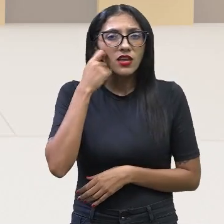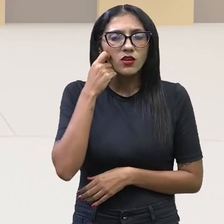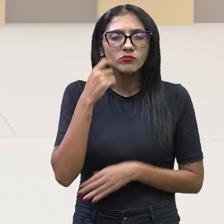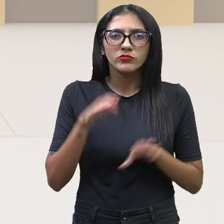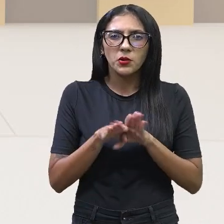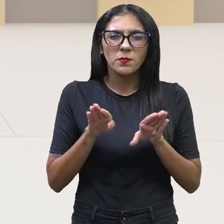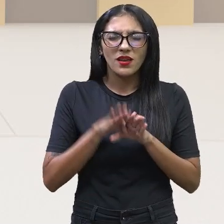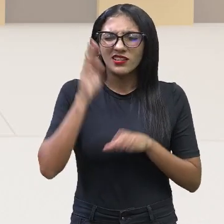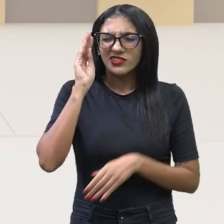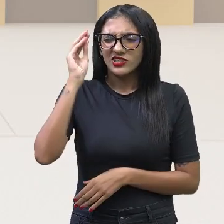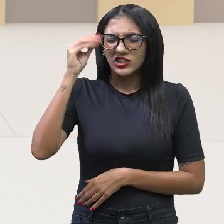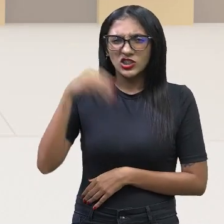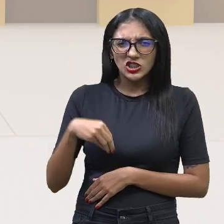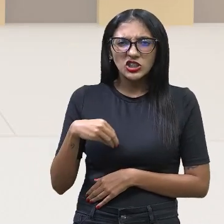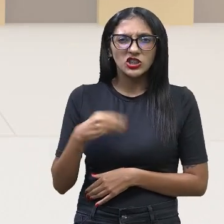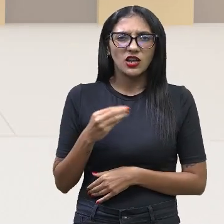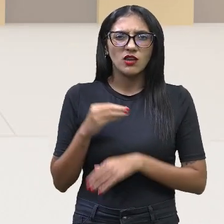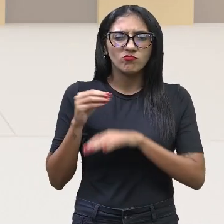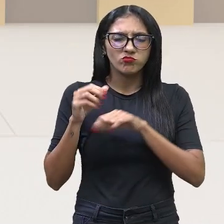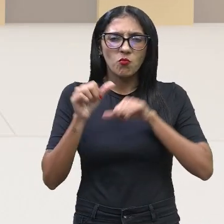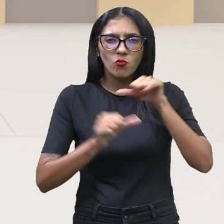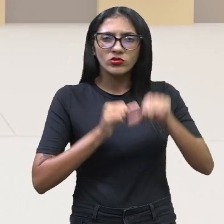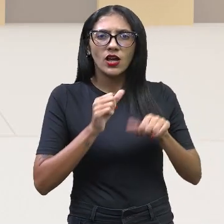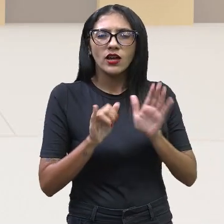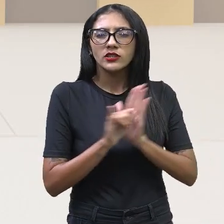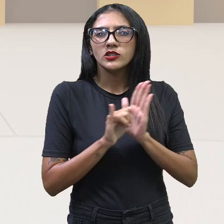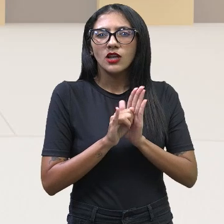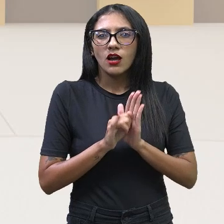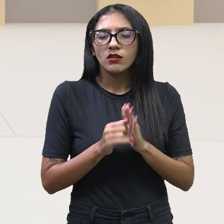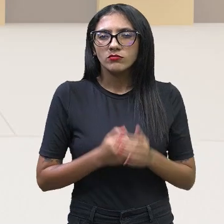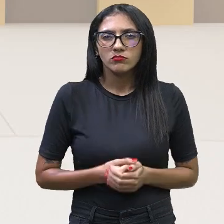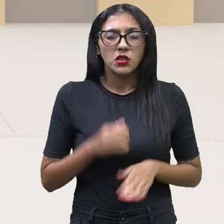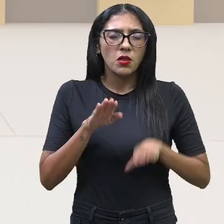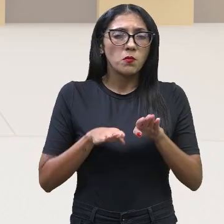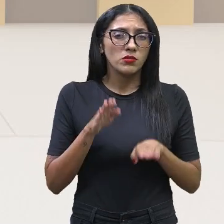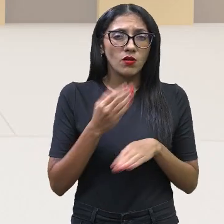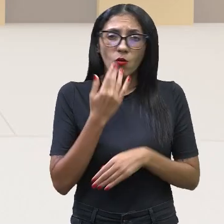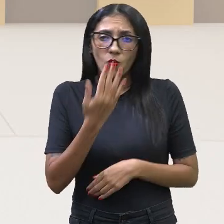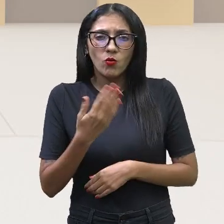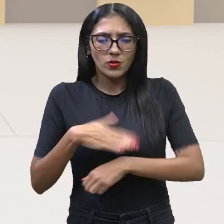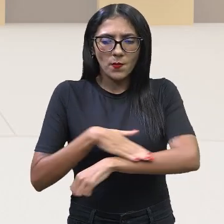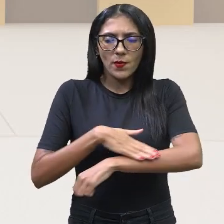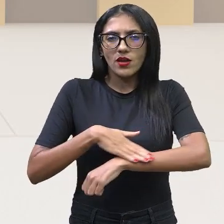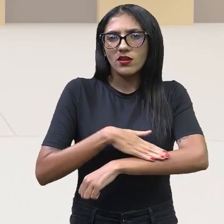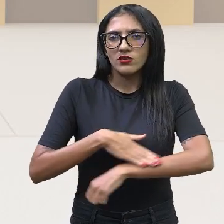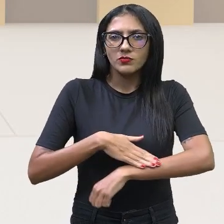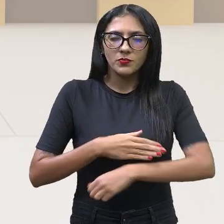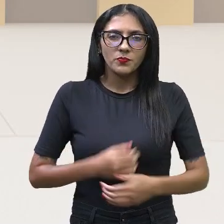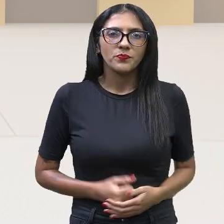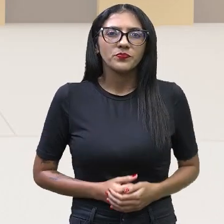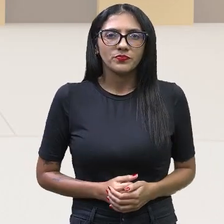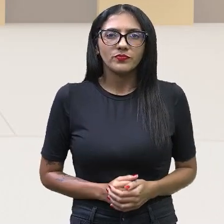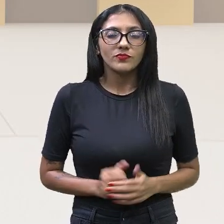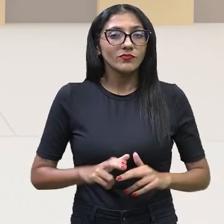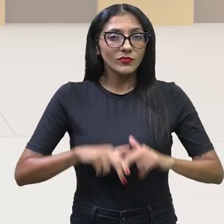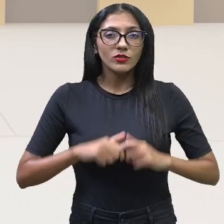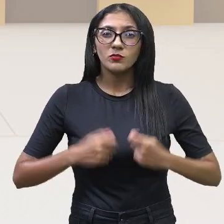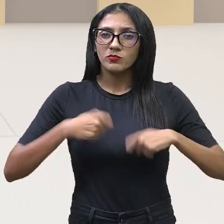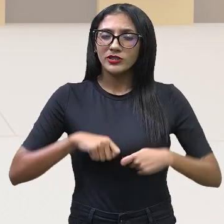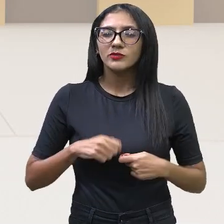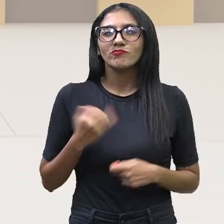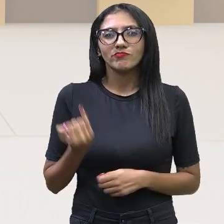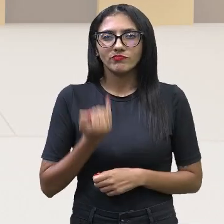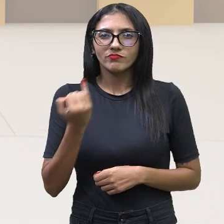ser negro e me assumir como um branco, se a cor da minha pele me denuncia, certo? Então é necessário que o